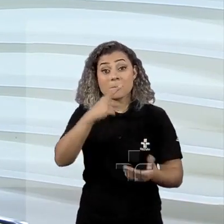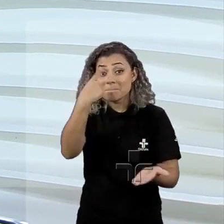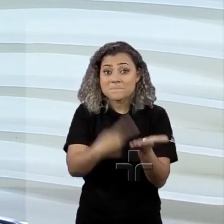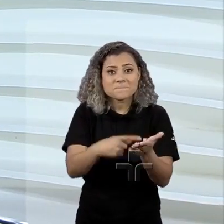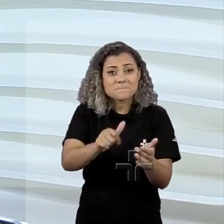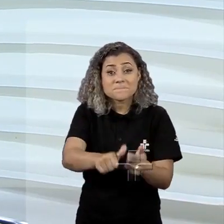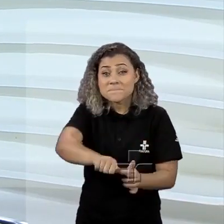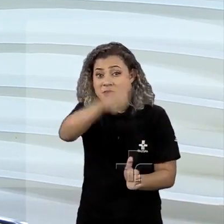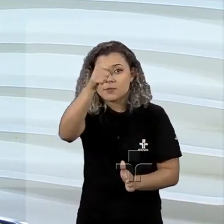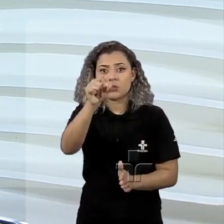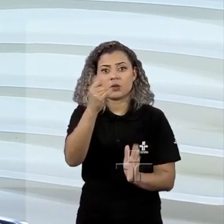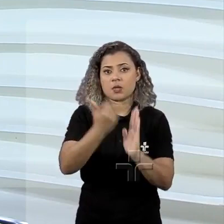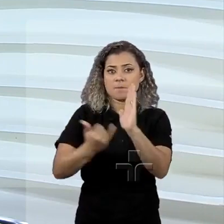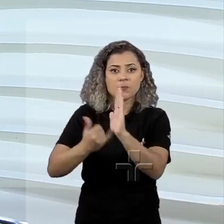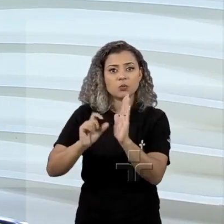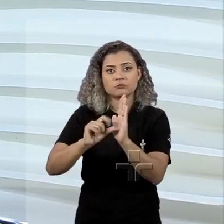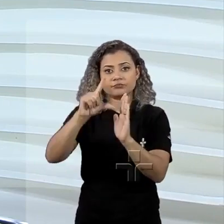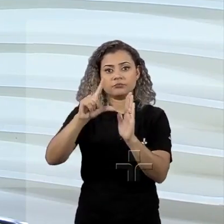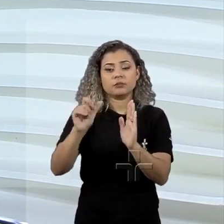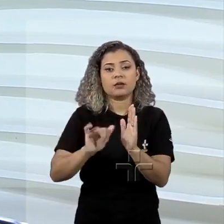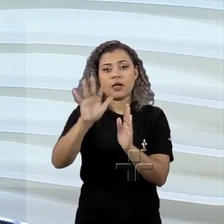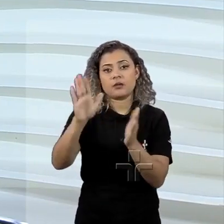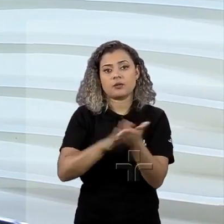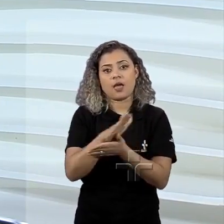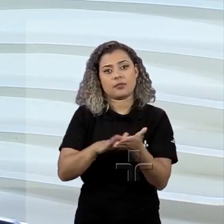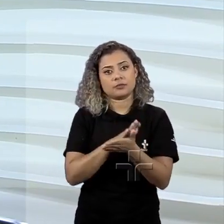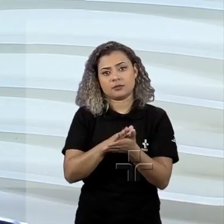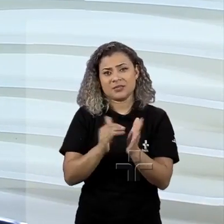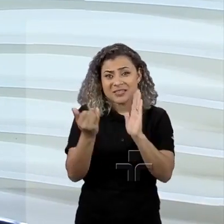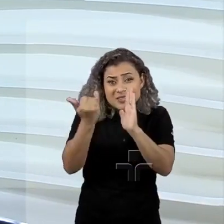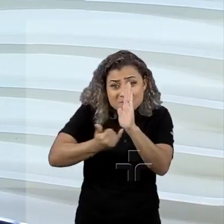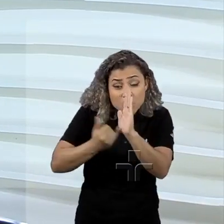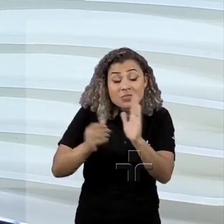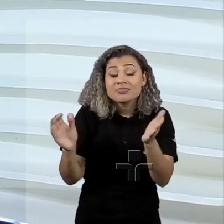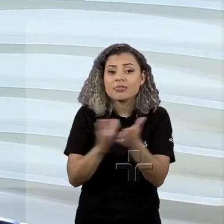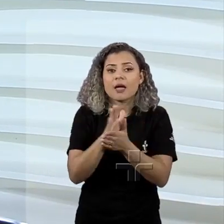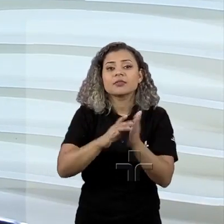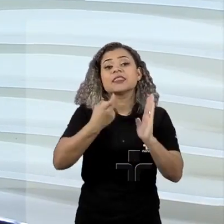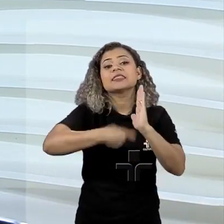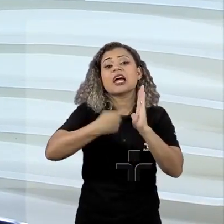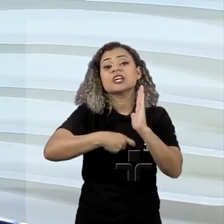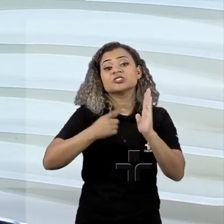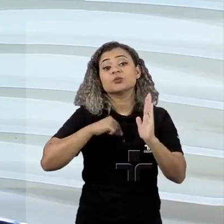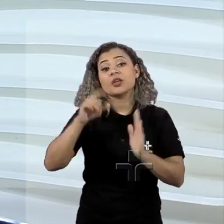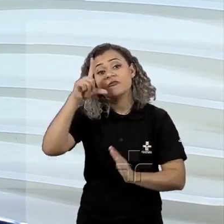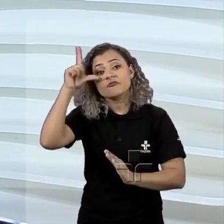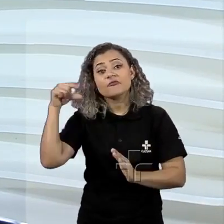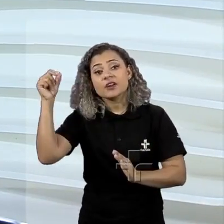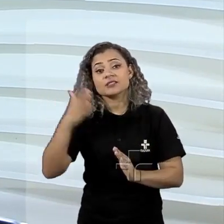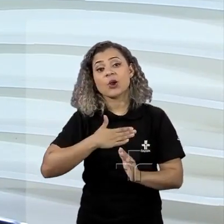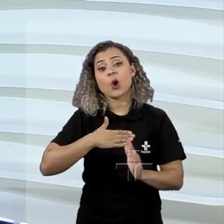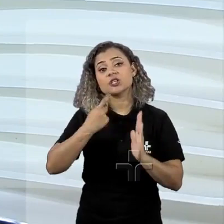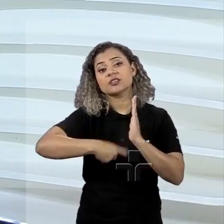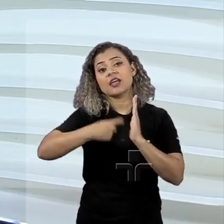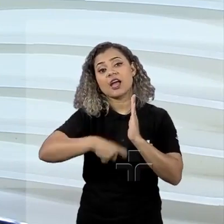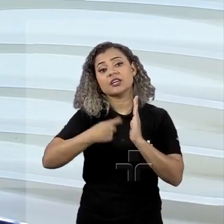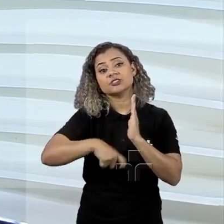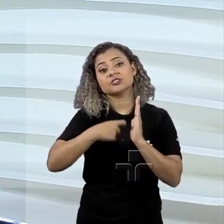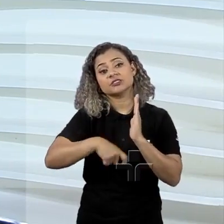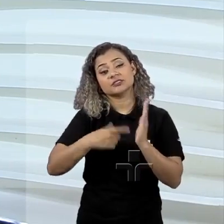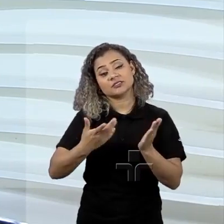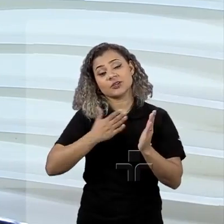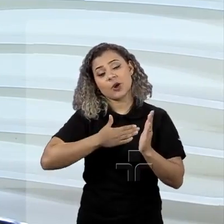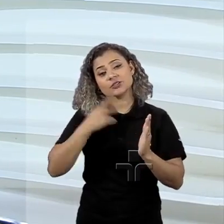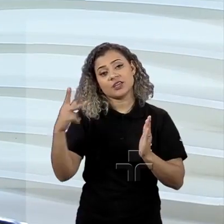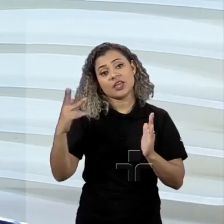aumentar nenhum imposto, nenhuma taxa, nenhum imposto. Quem gosta de taxa é o Márcio França, que, aliás, queria cobrar taxa, pelo